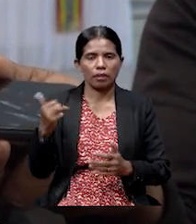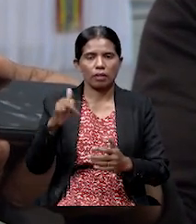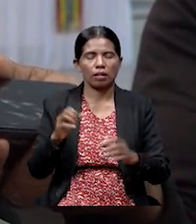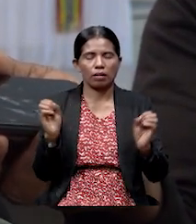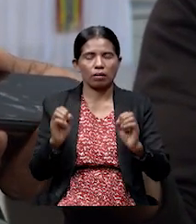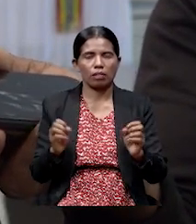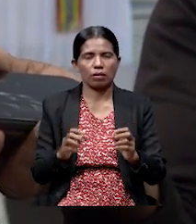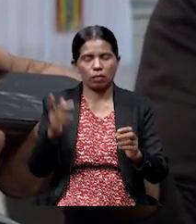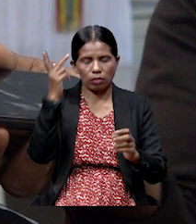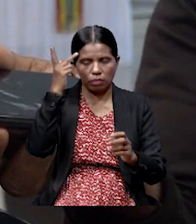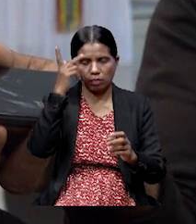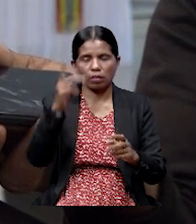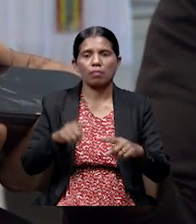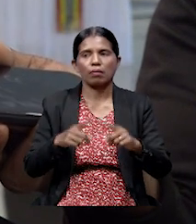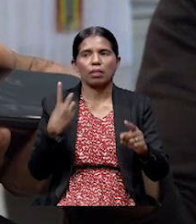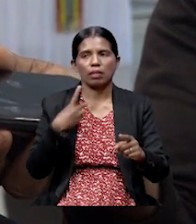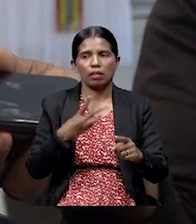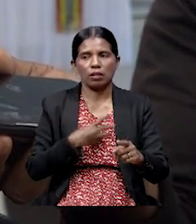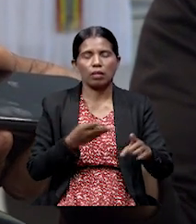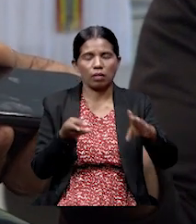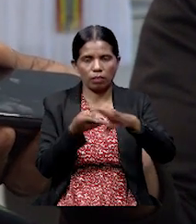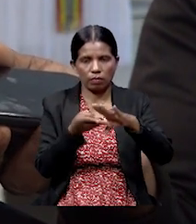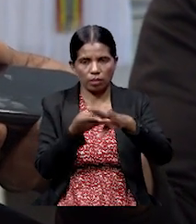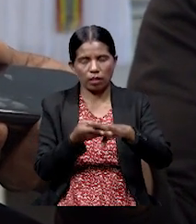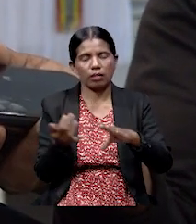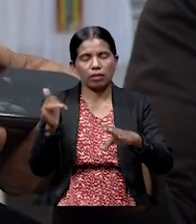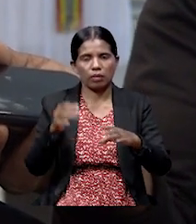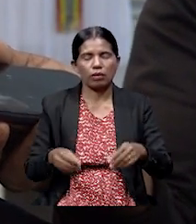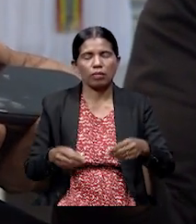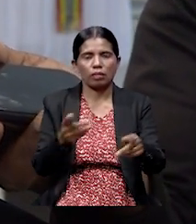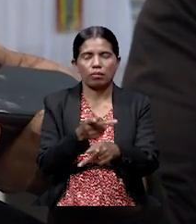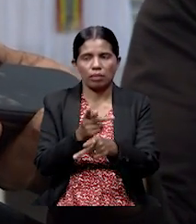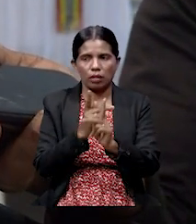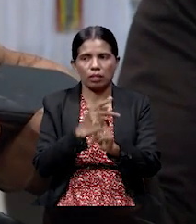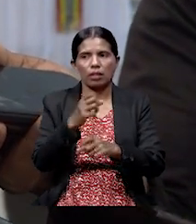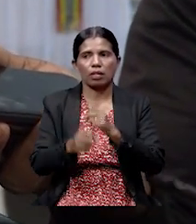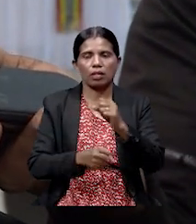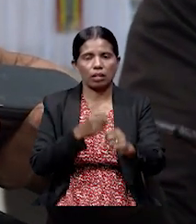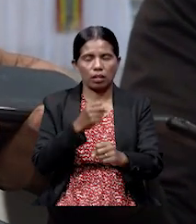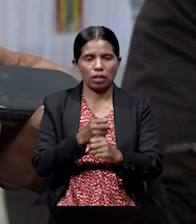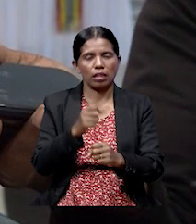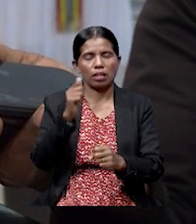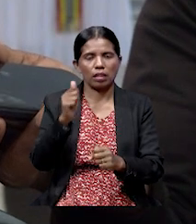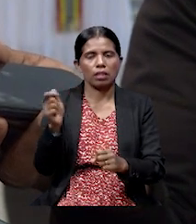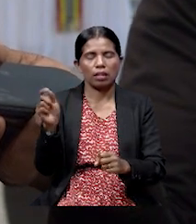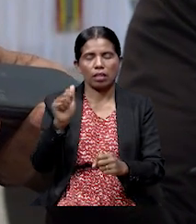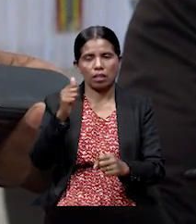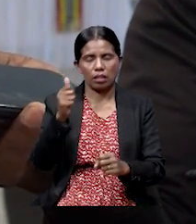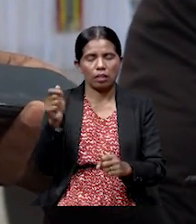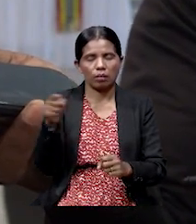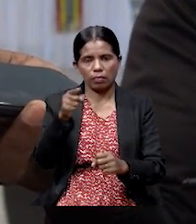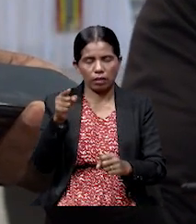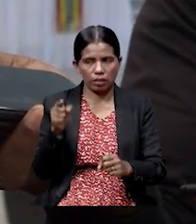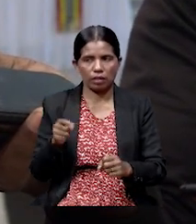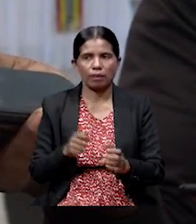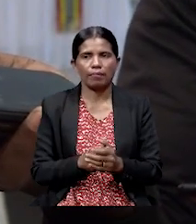mora será, né, mas vê, ita espera que o banco será, começa a focar. Tina ida, se banco se ele for liu 10%, 12%, mas